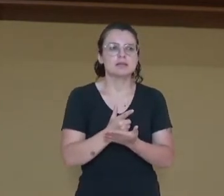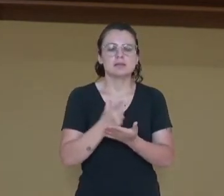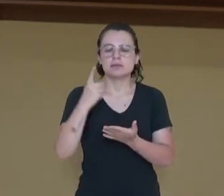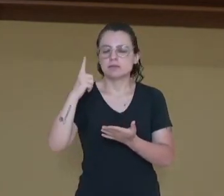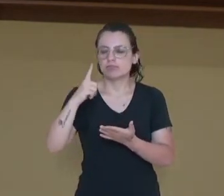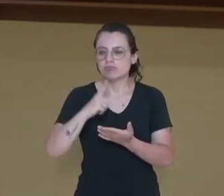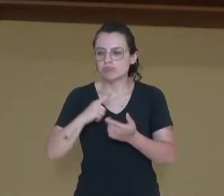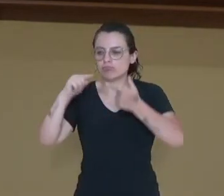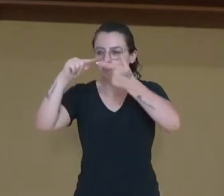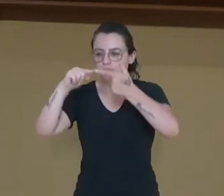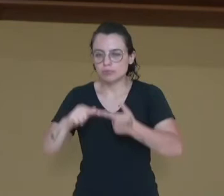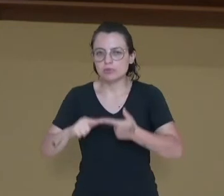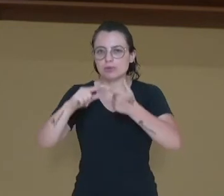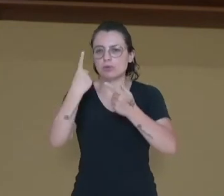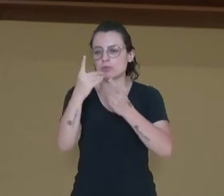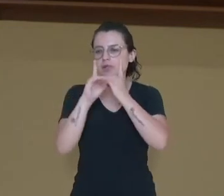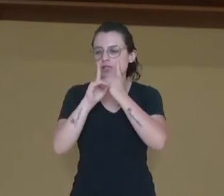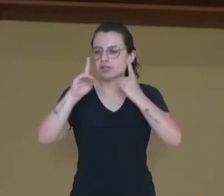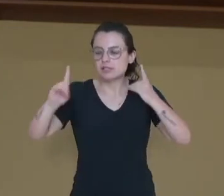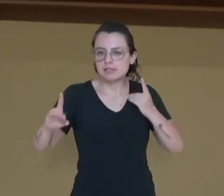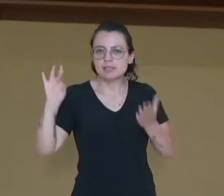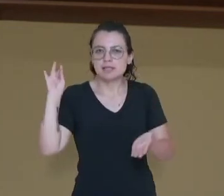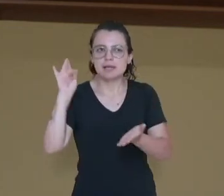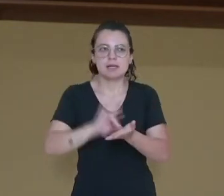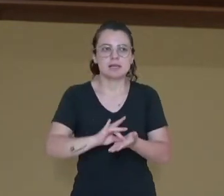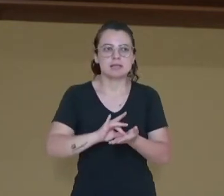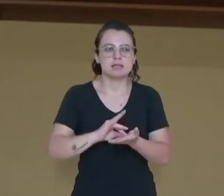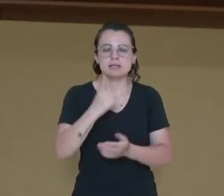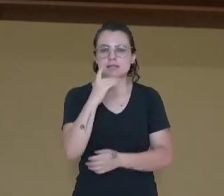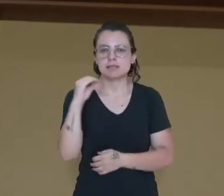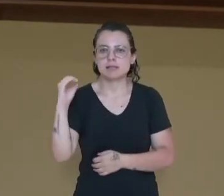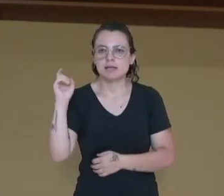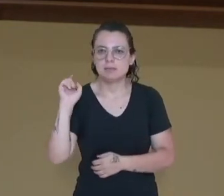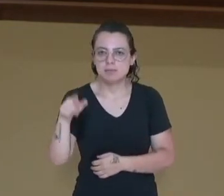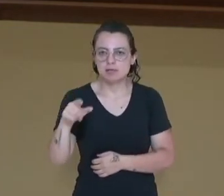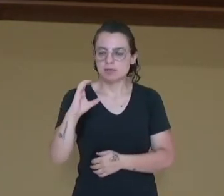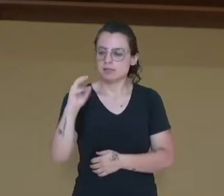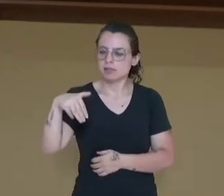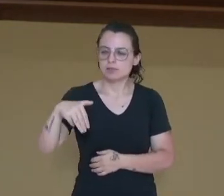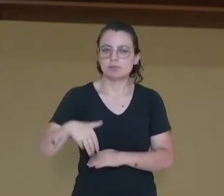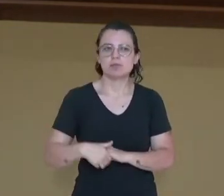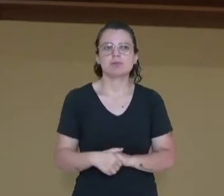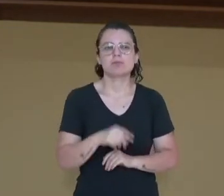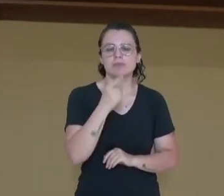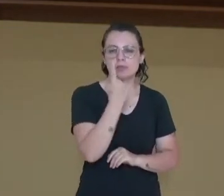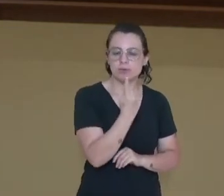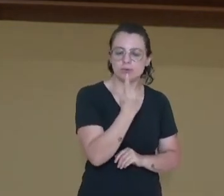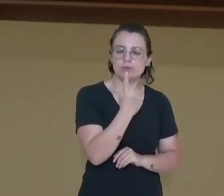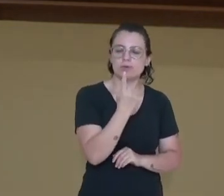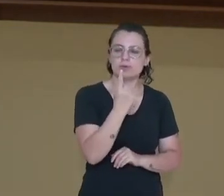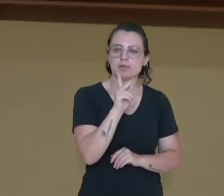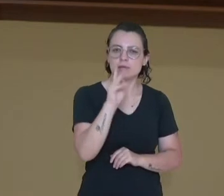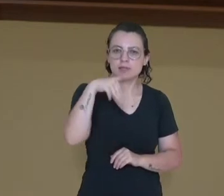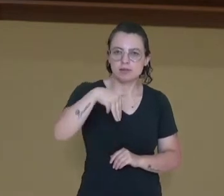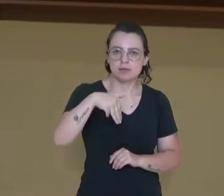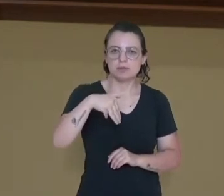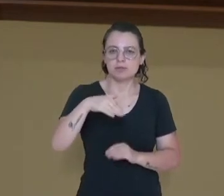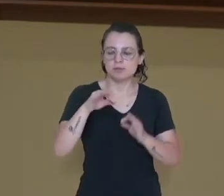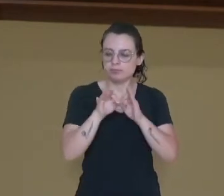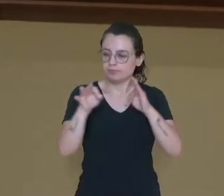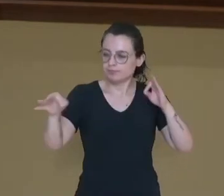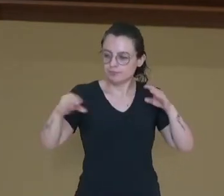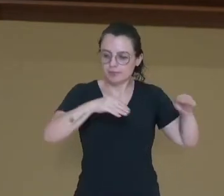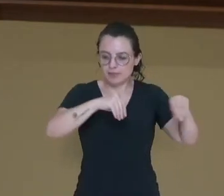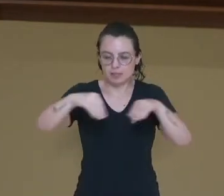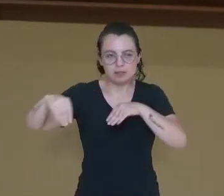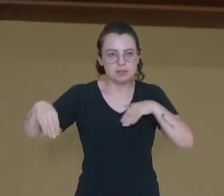a uma distância real de 100 mil centímetros, ou seja, 1 quilômetro na superfície terrestre.